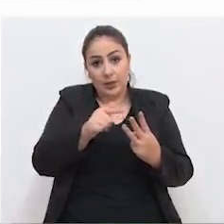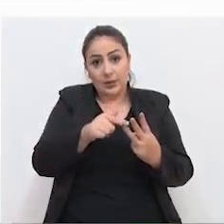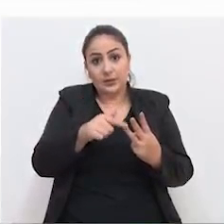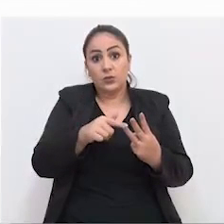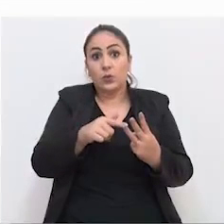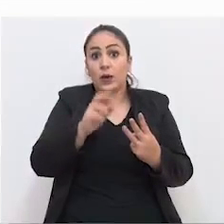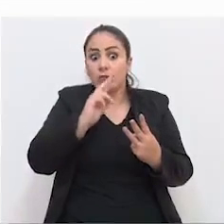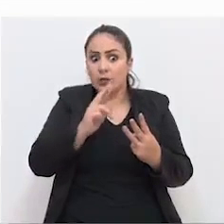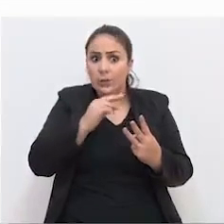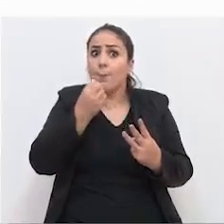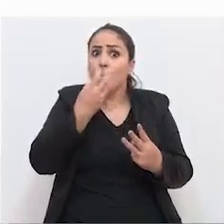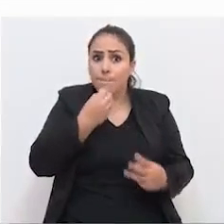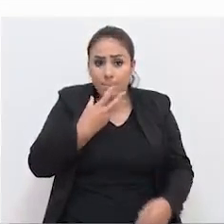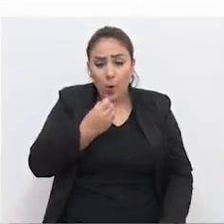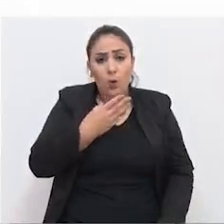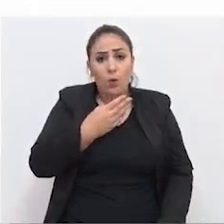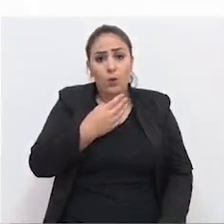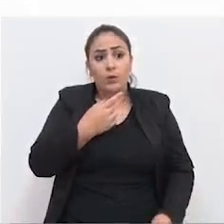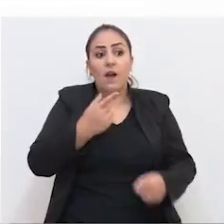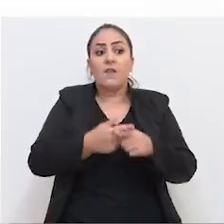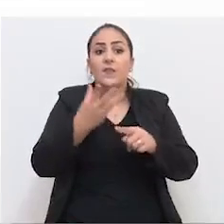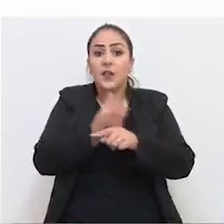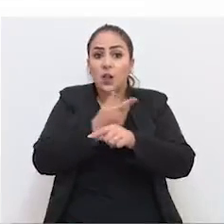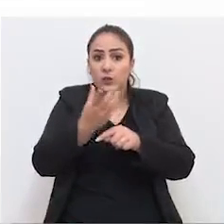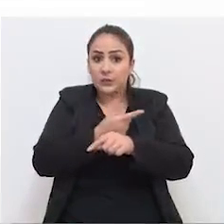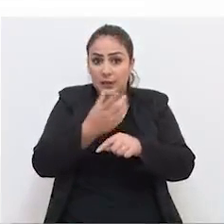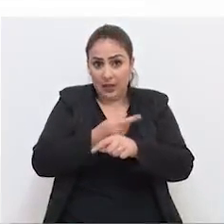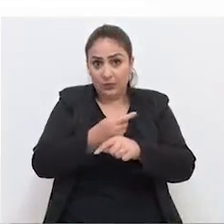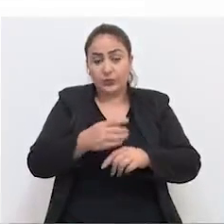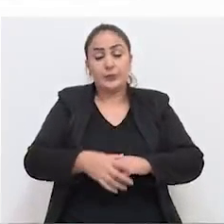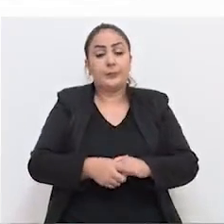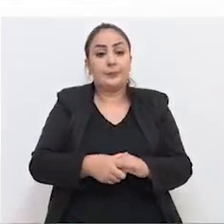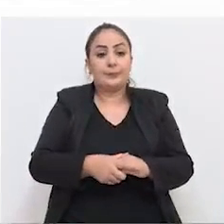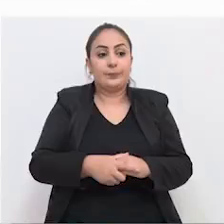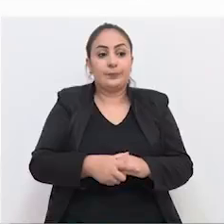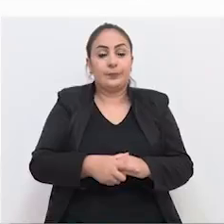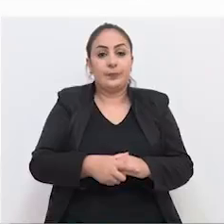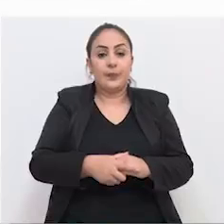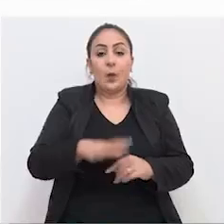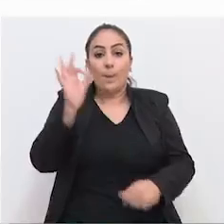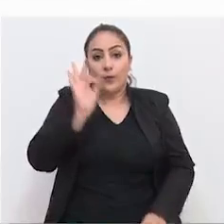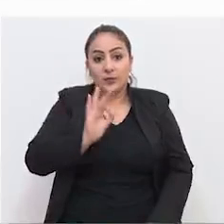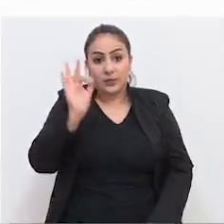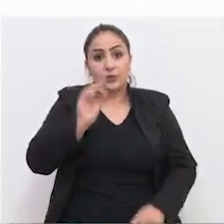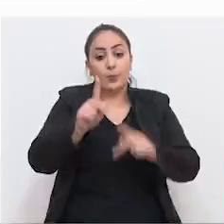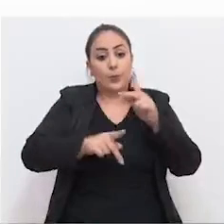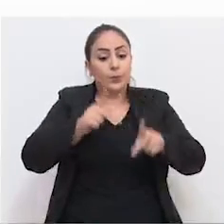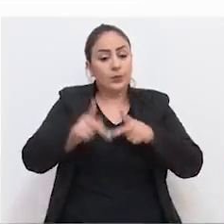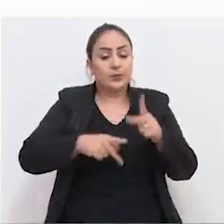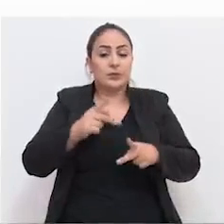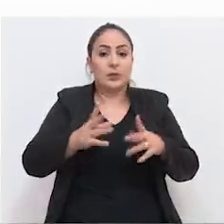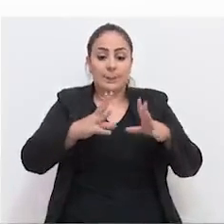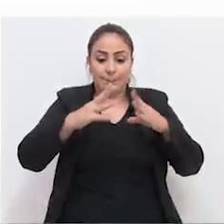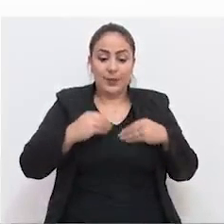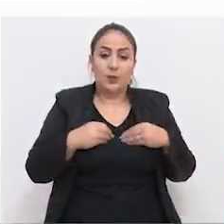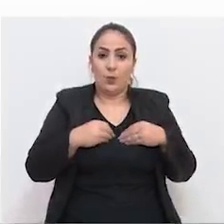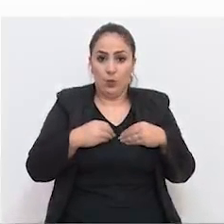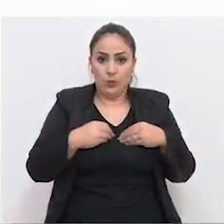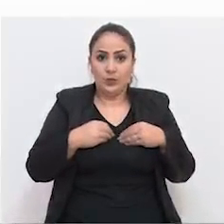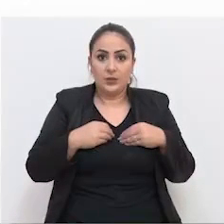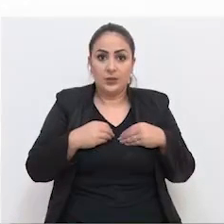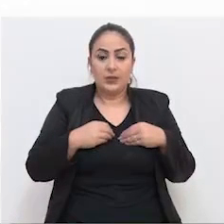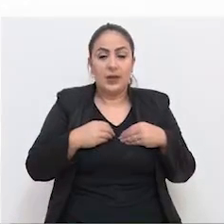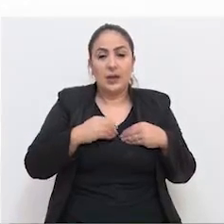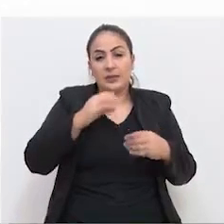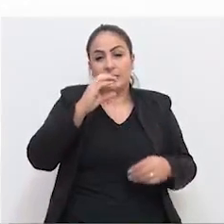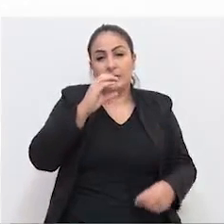resultado muito positivo em termos da velocidade de expansão do vírus. O percentual da população com anticorpos